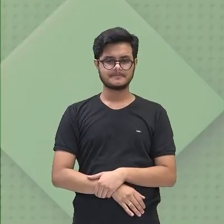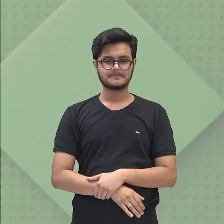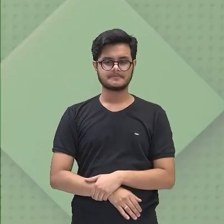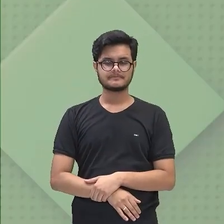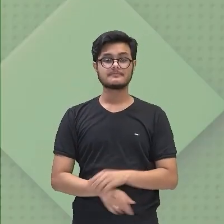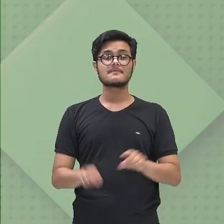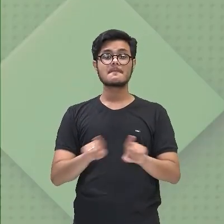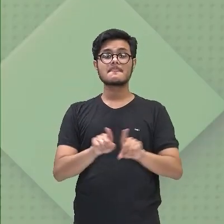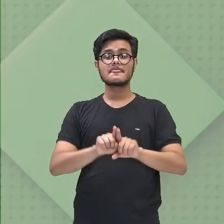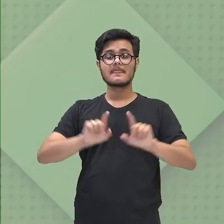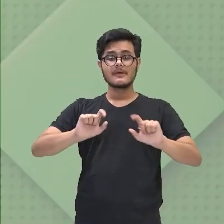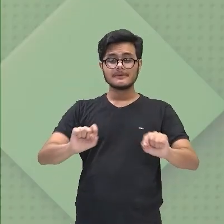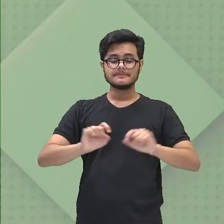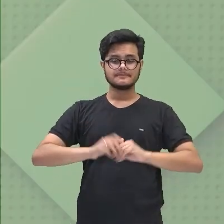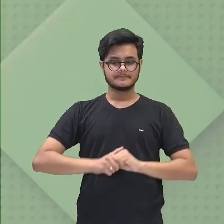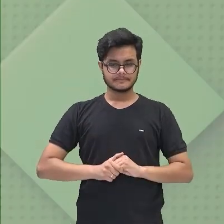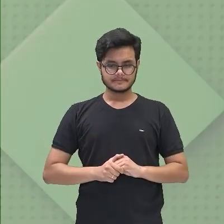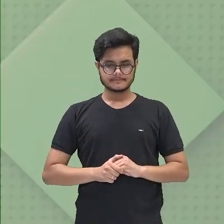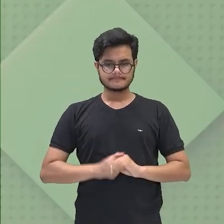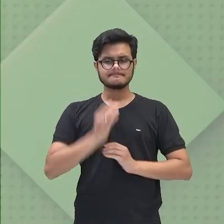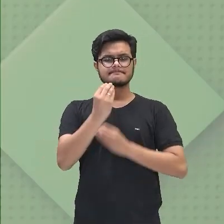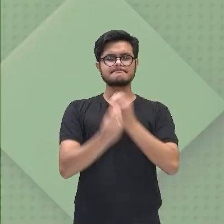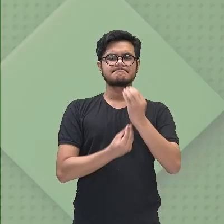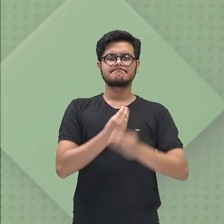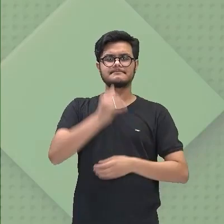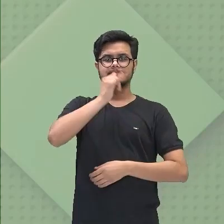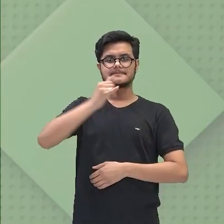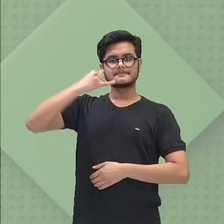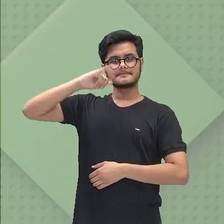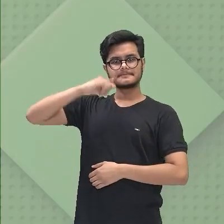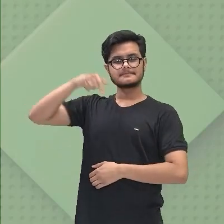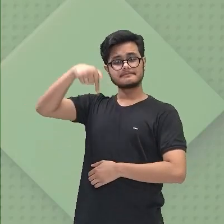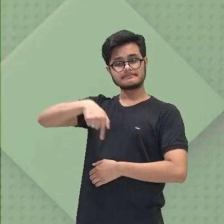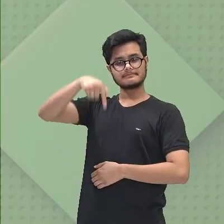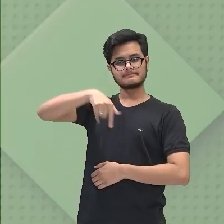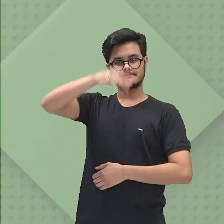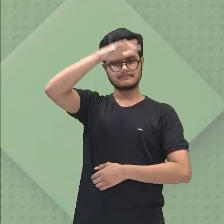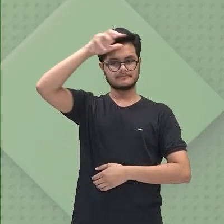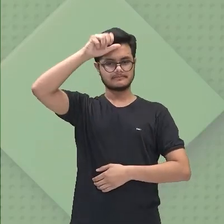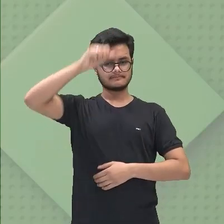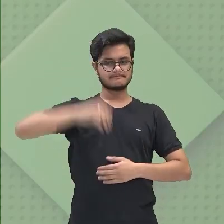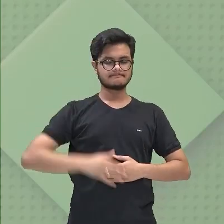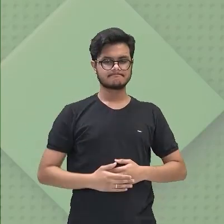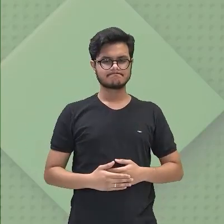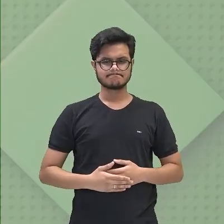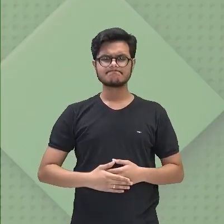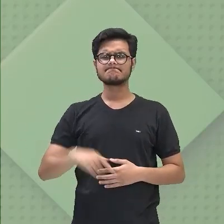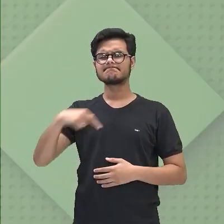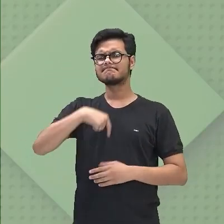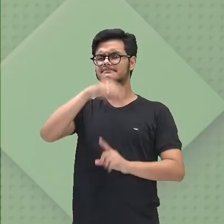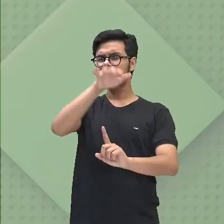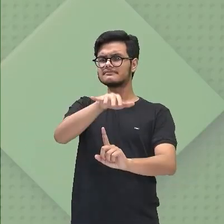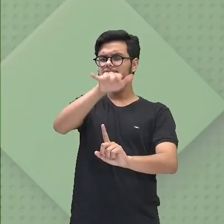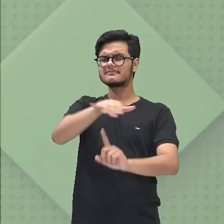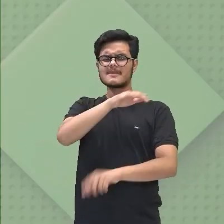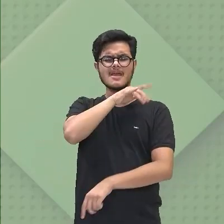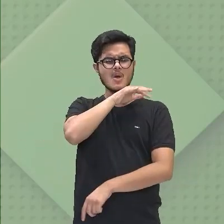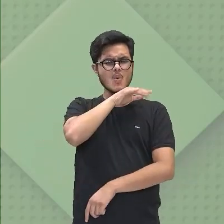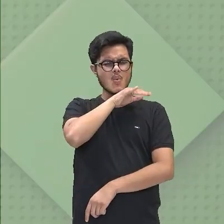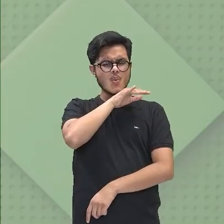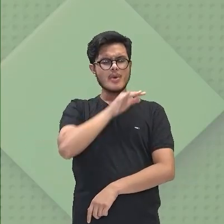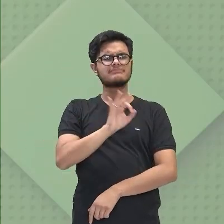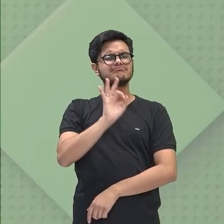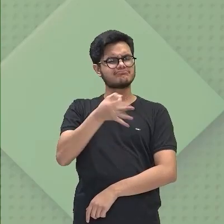um pouquinho mais sobre essa geração de energia aqui na nossa região. Será que ela causa impactos, né? Será que elas são